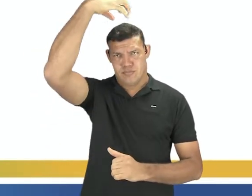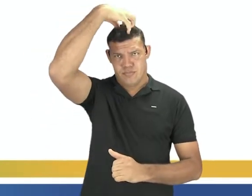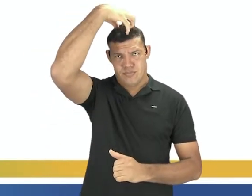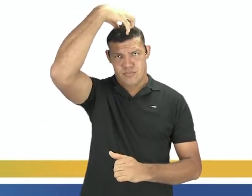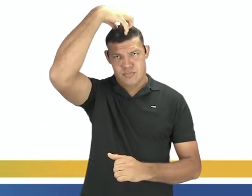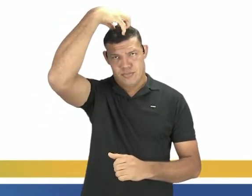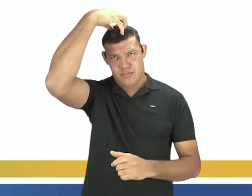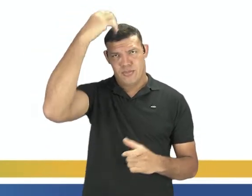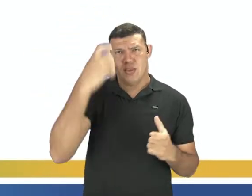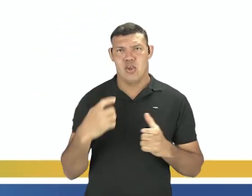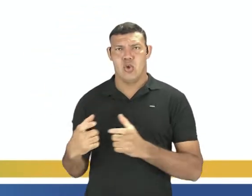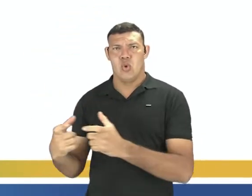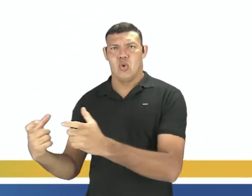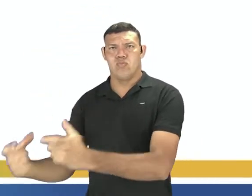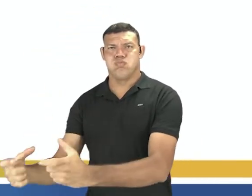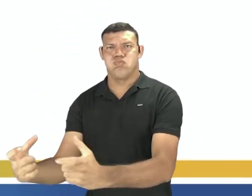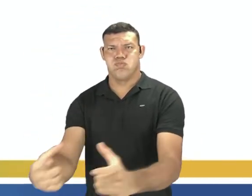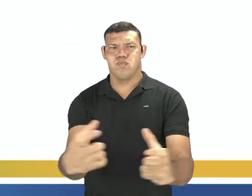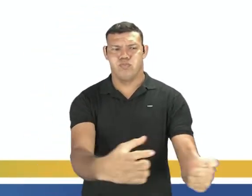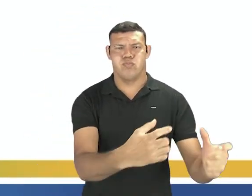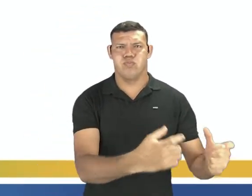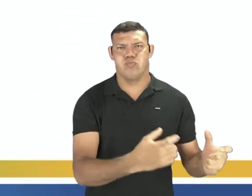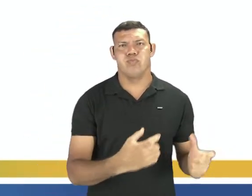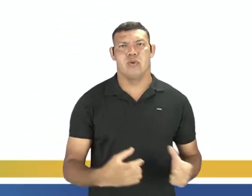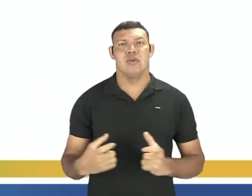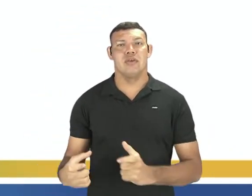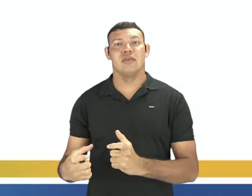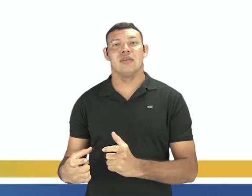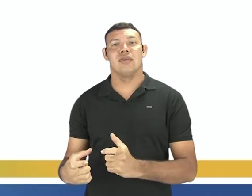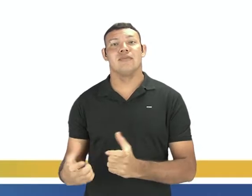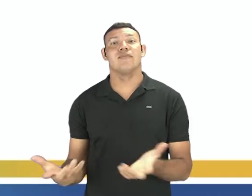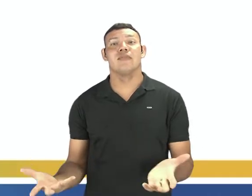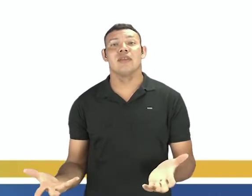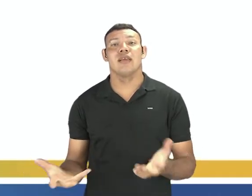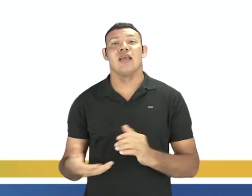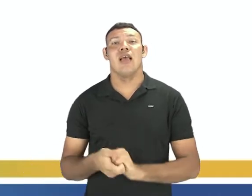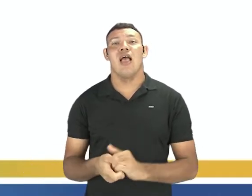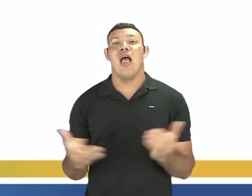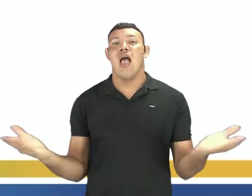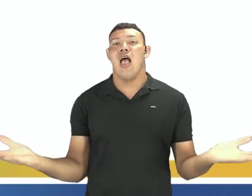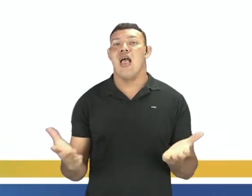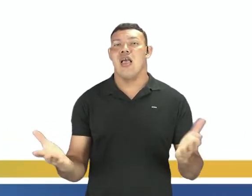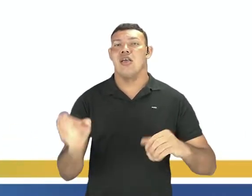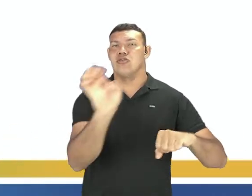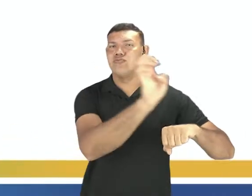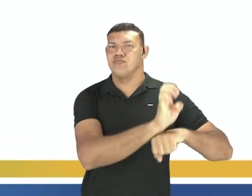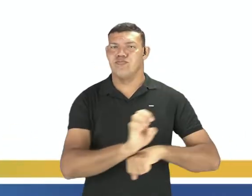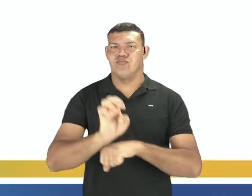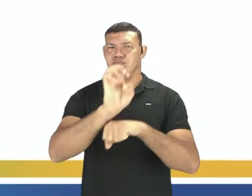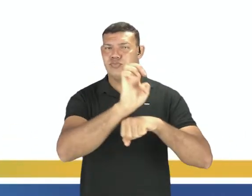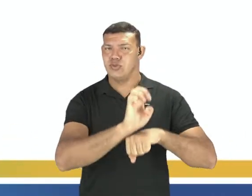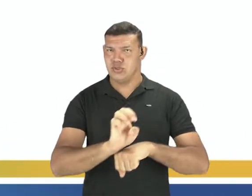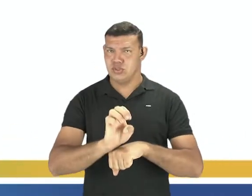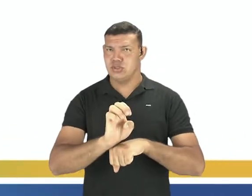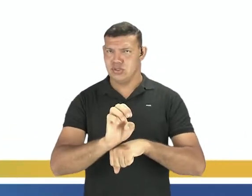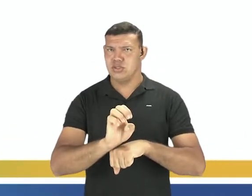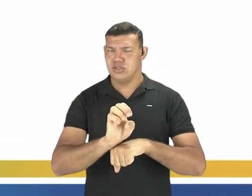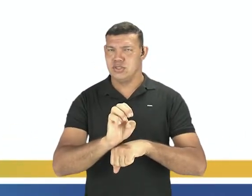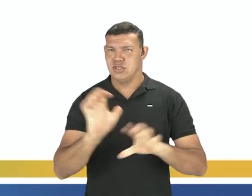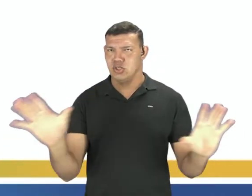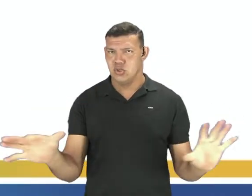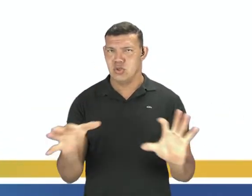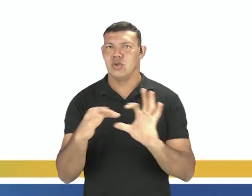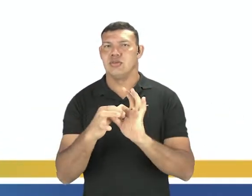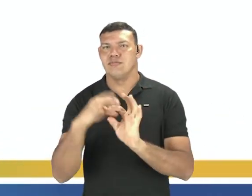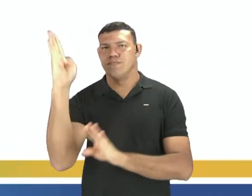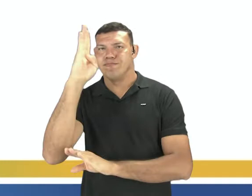as províncias, né? Então, agora essas províncias, elas tornam-se estados membros, né? Federados aí